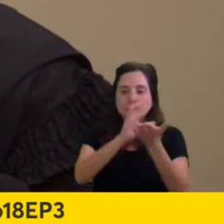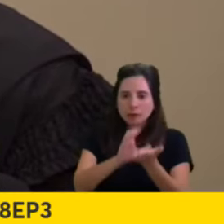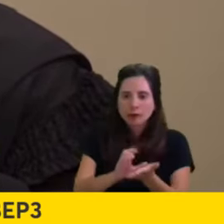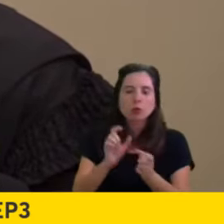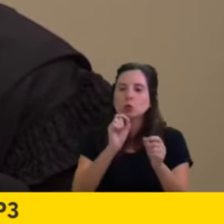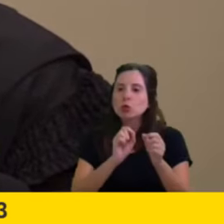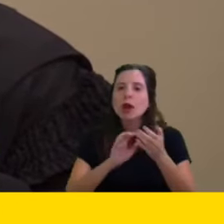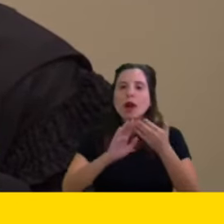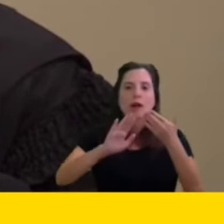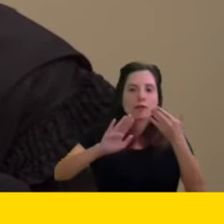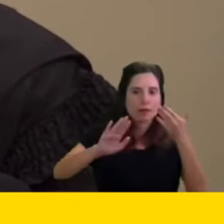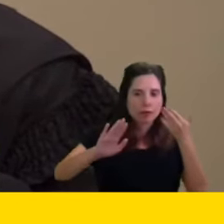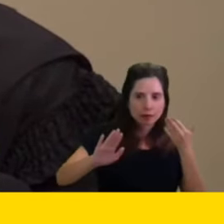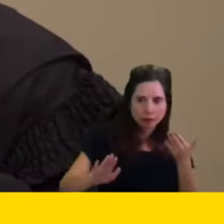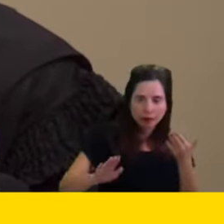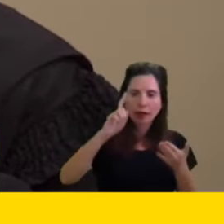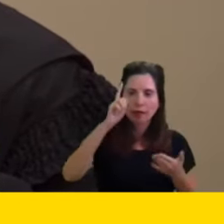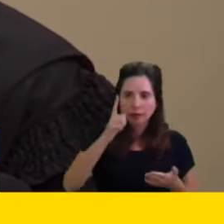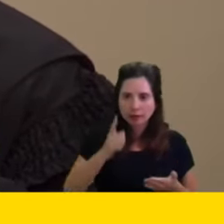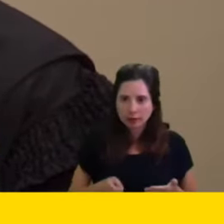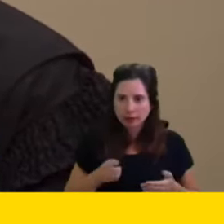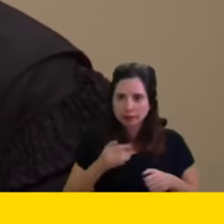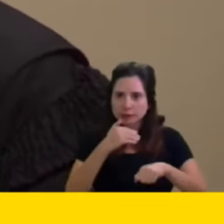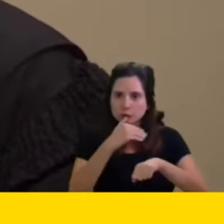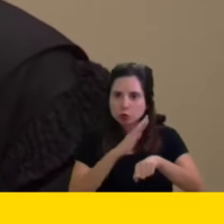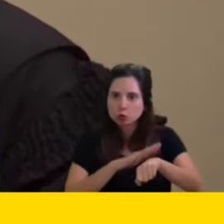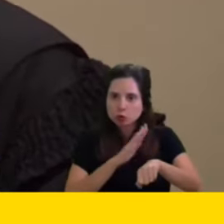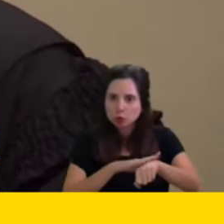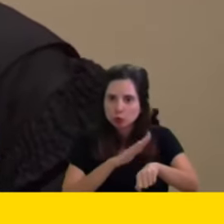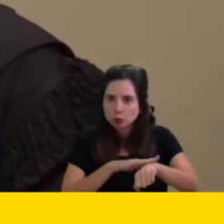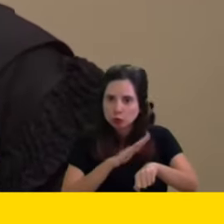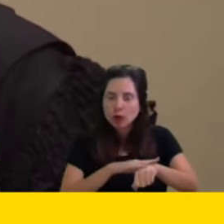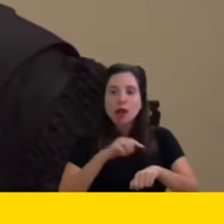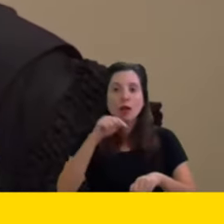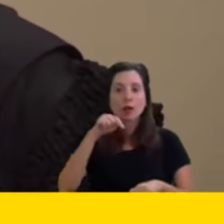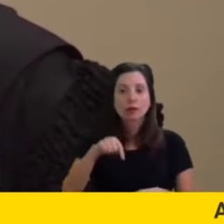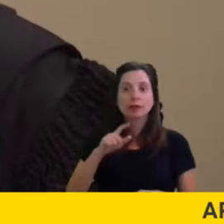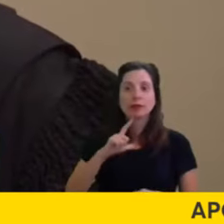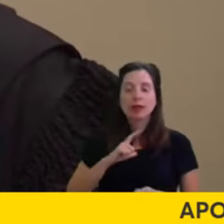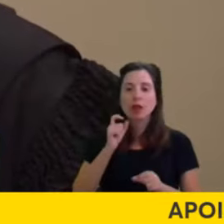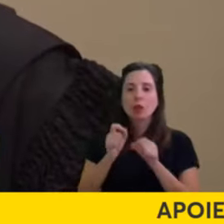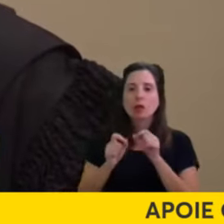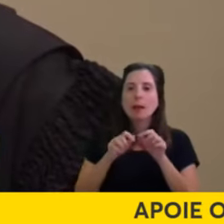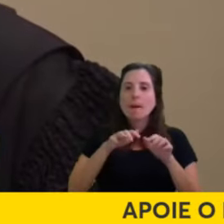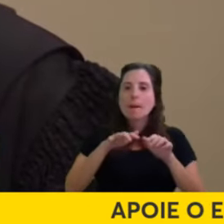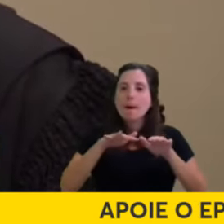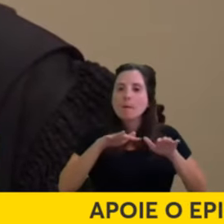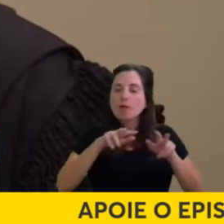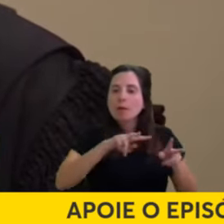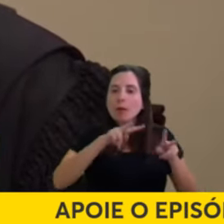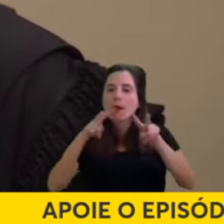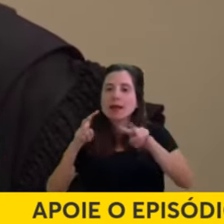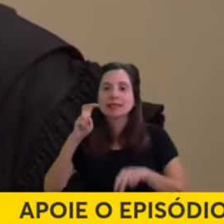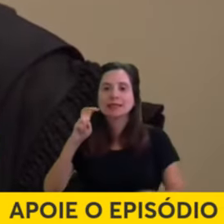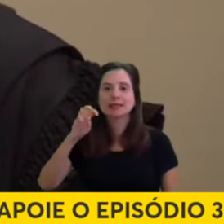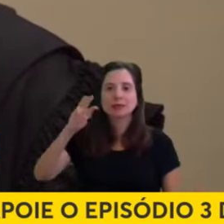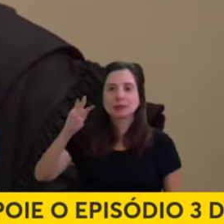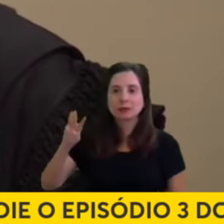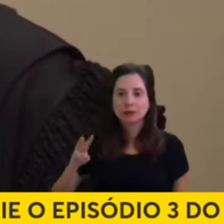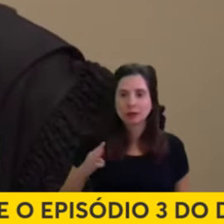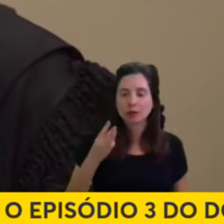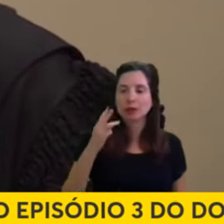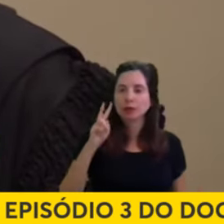pretendida determinação de devolução no erário Ao que se tem a movimentação de campanha atingiu R 5.26